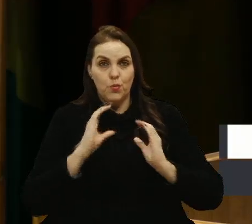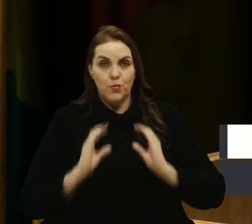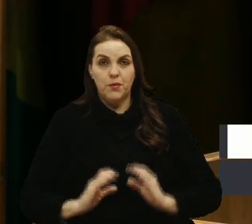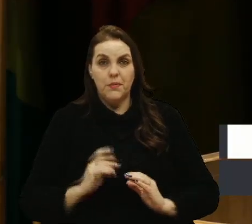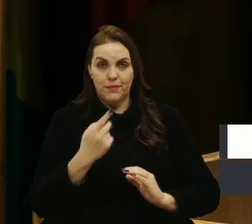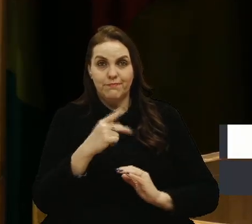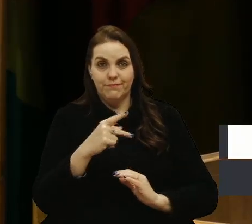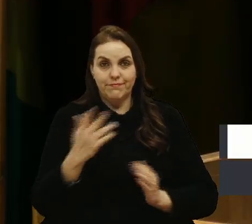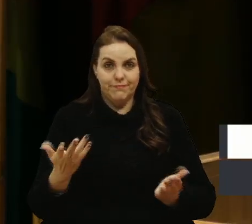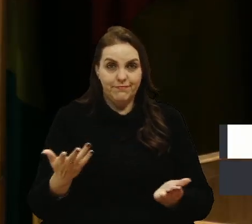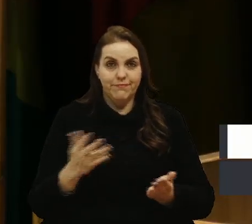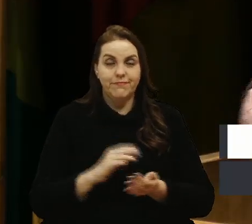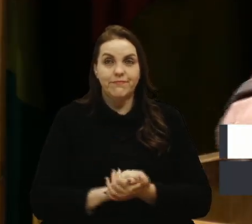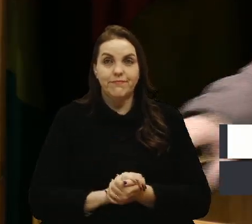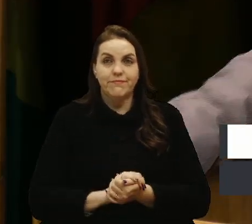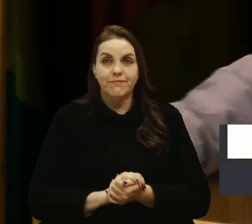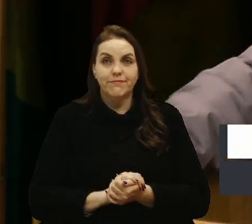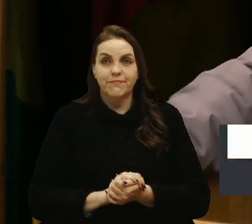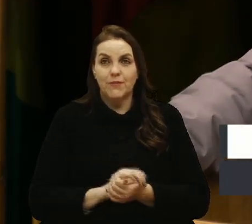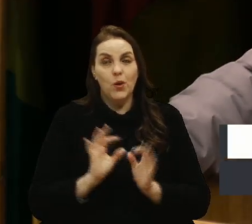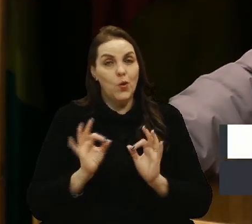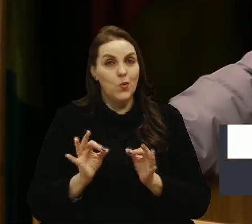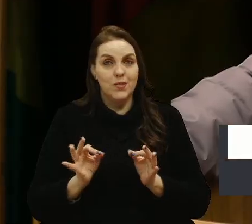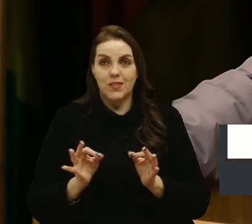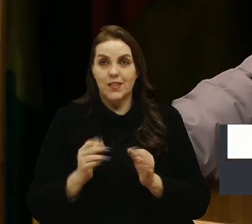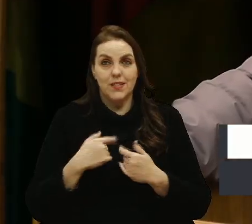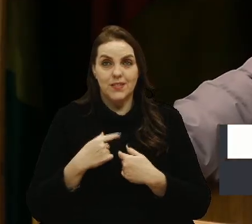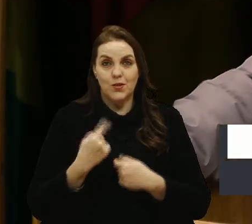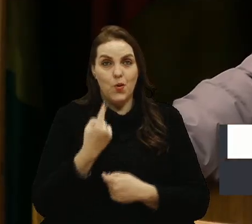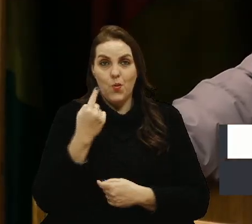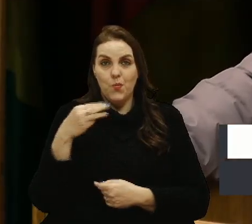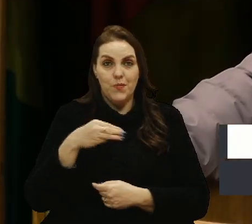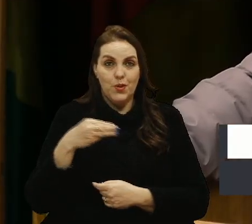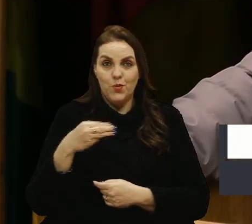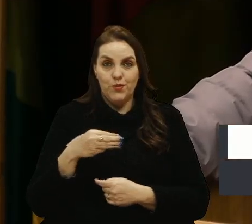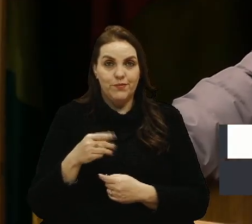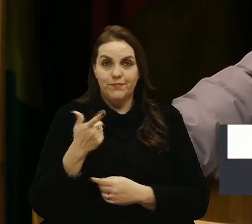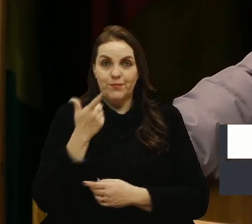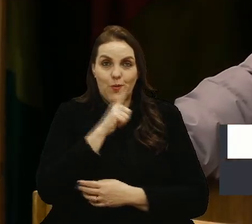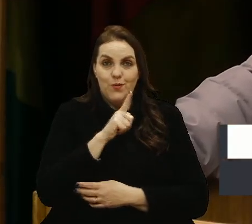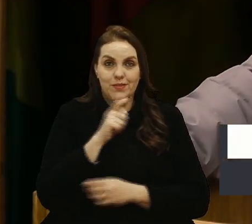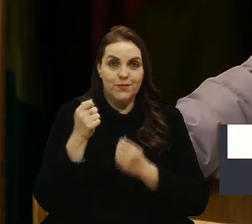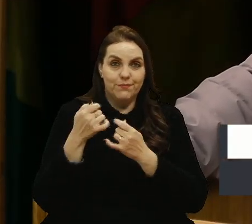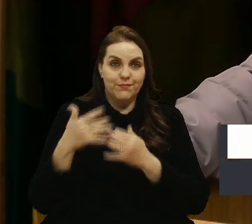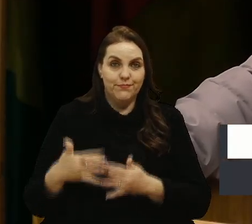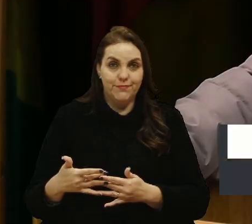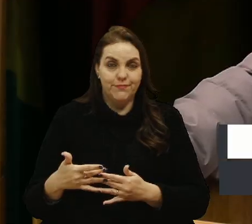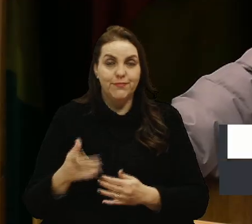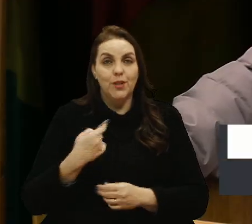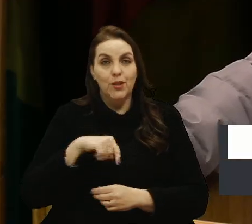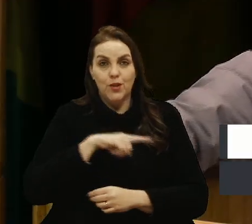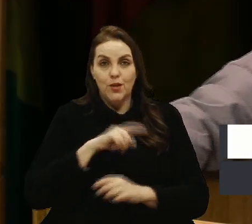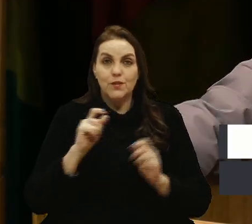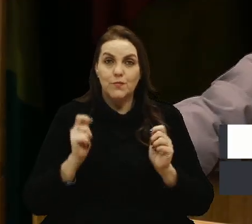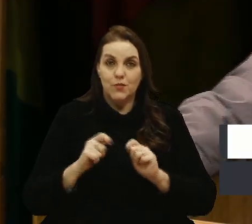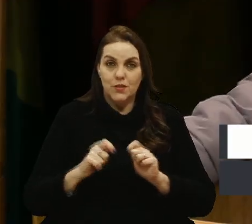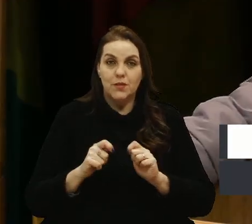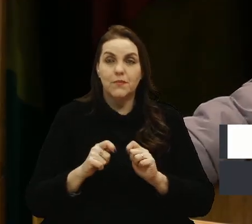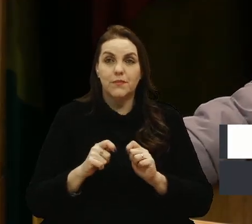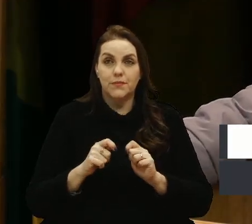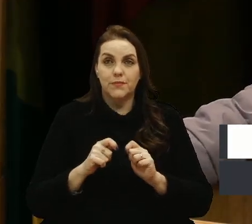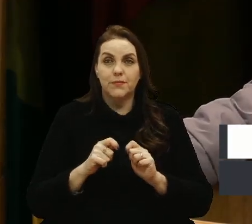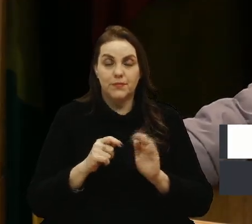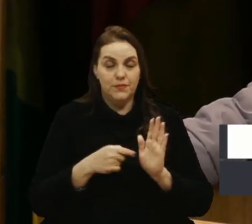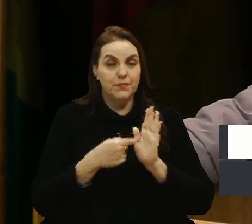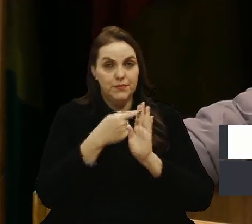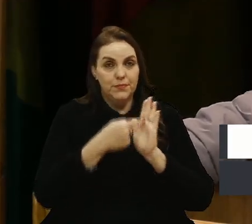com certeza não podem ser colocadas em um minuto, que nós possamos ter uma instrução do processo